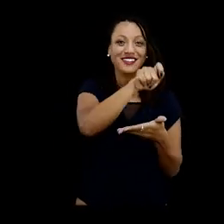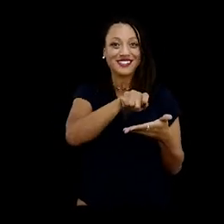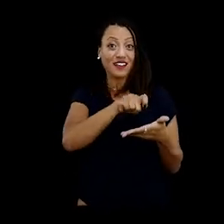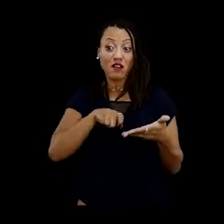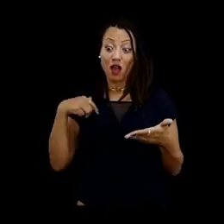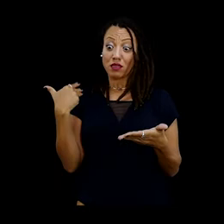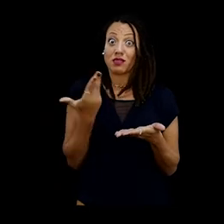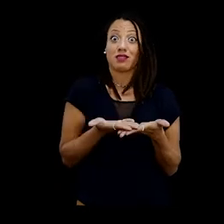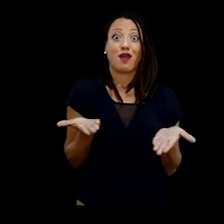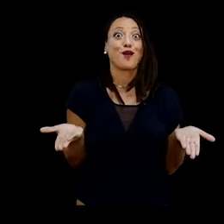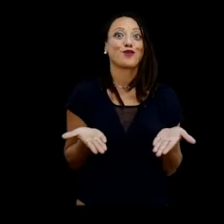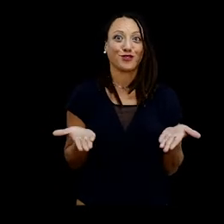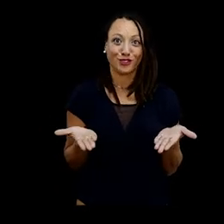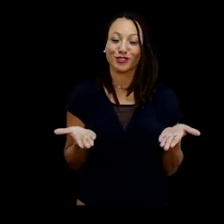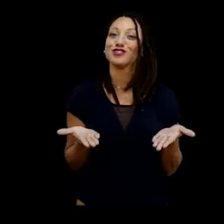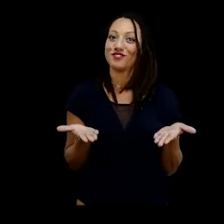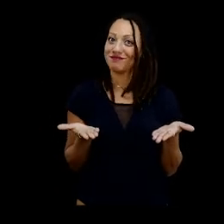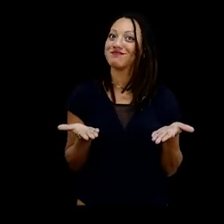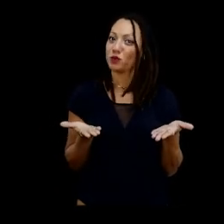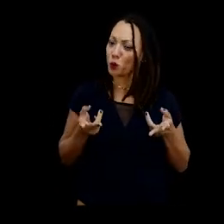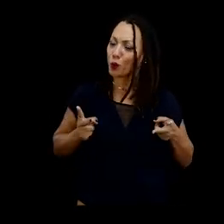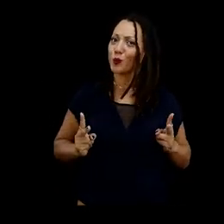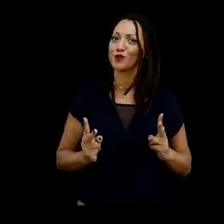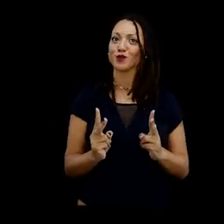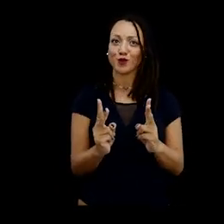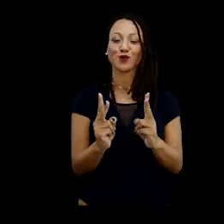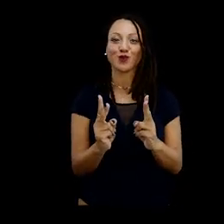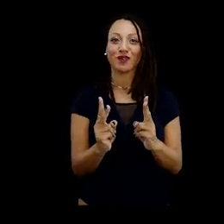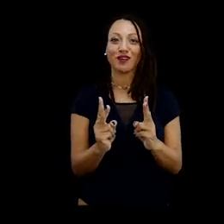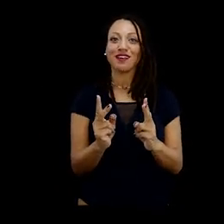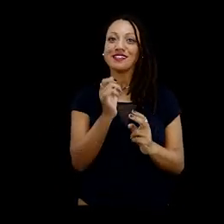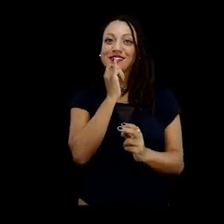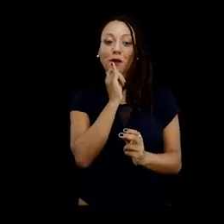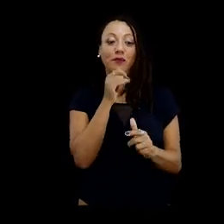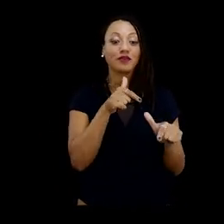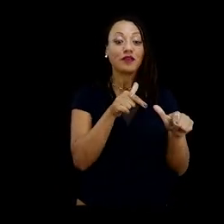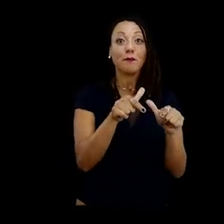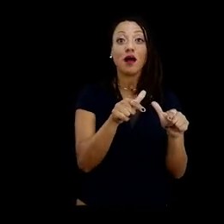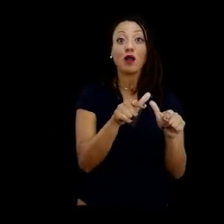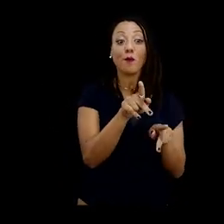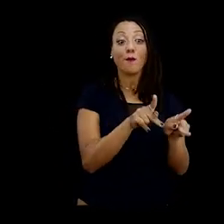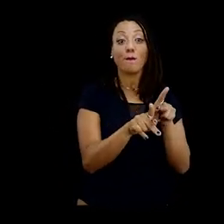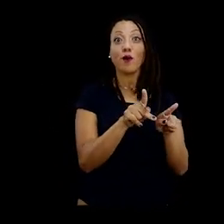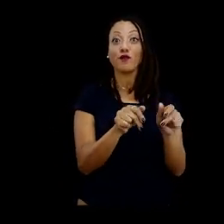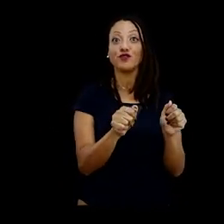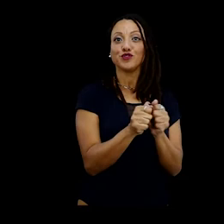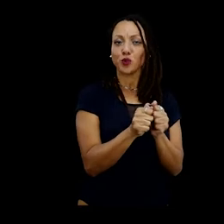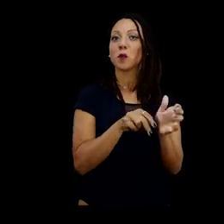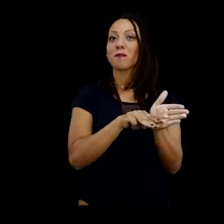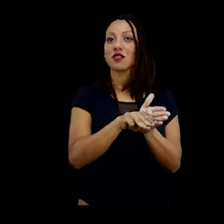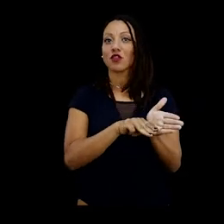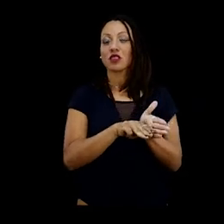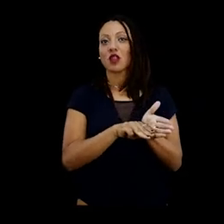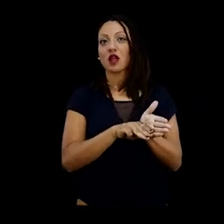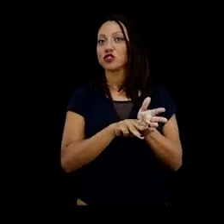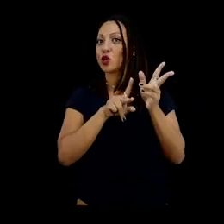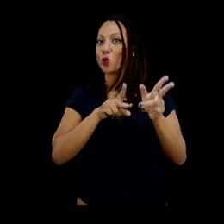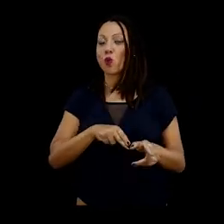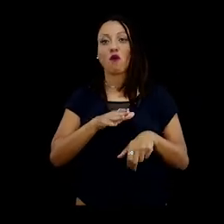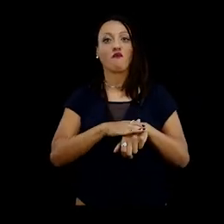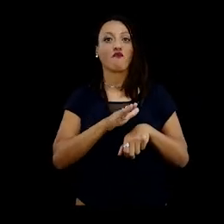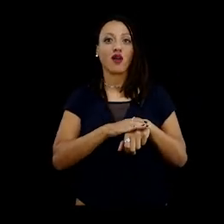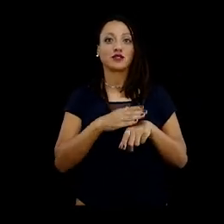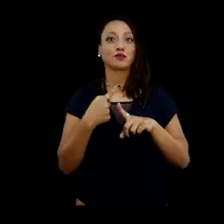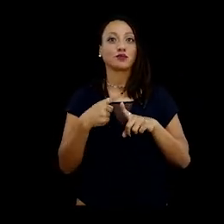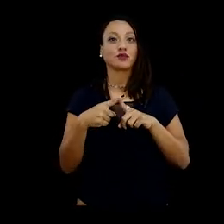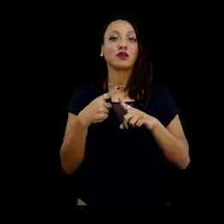faz até hoje, né? A gente continua, quando faz trabalho popular, continua utilizando essa